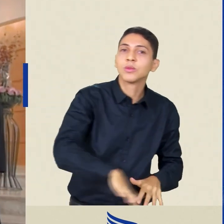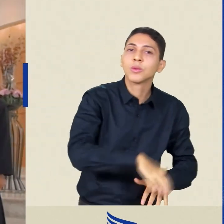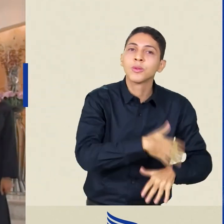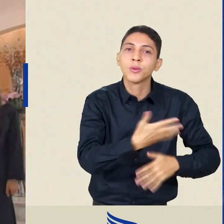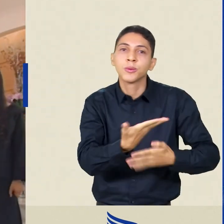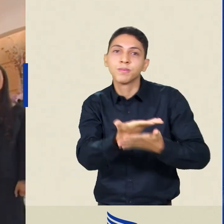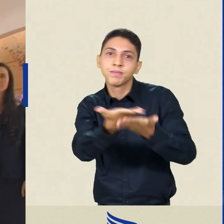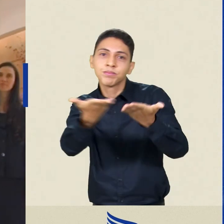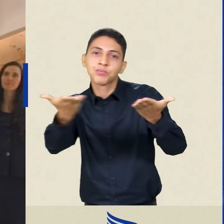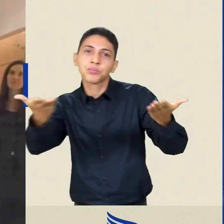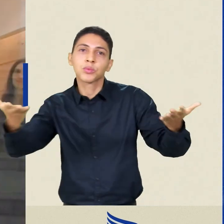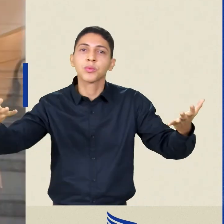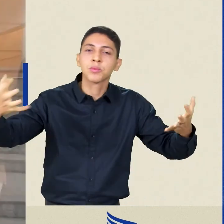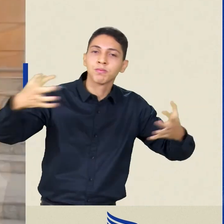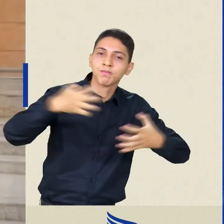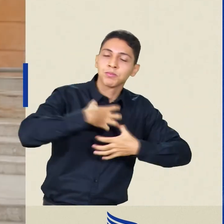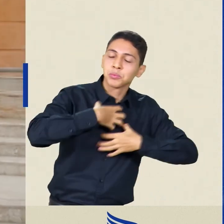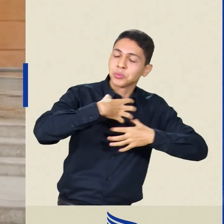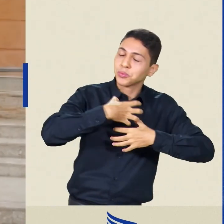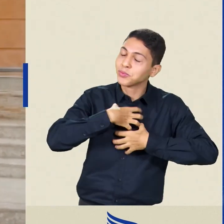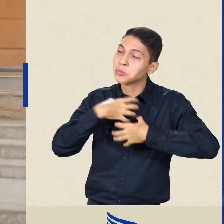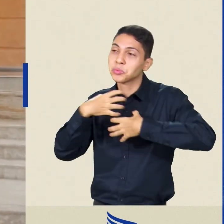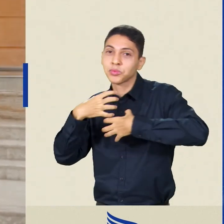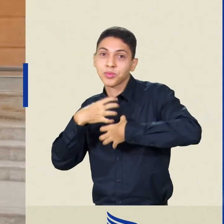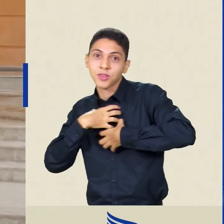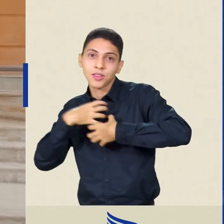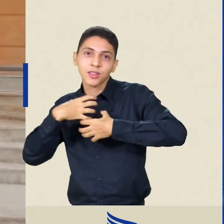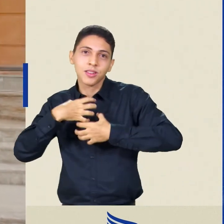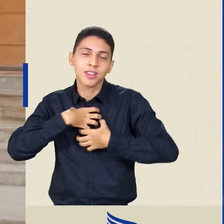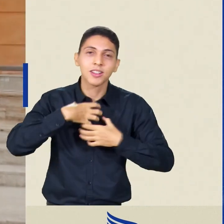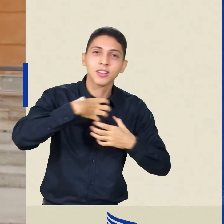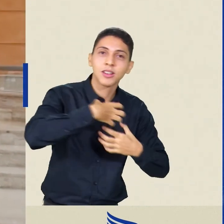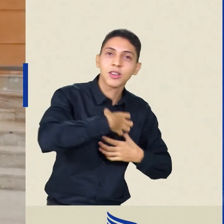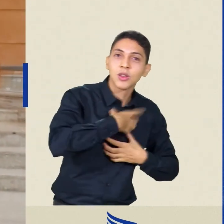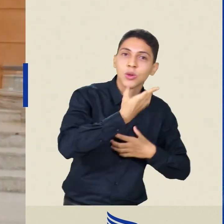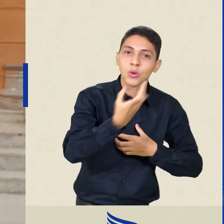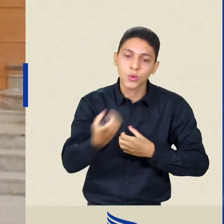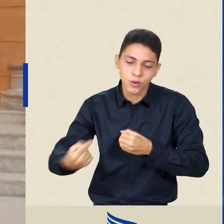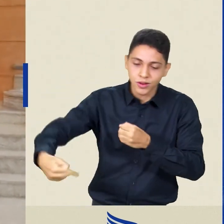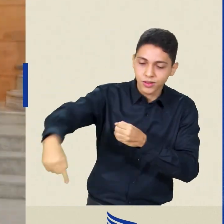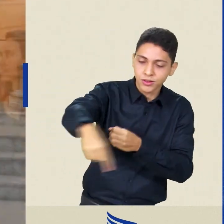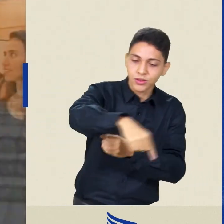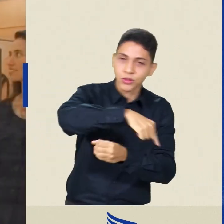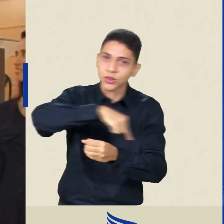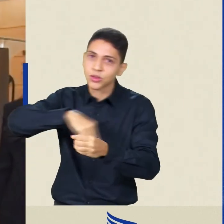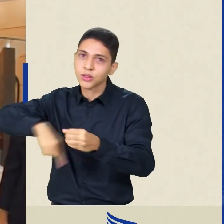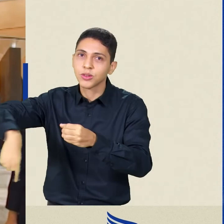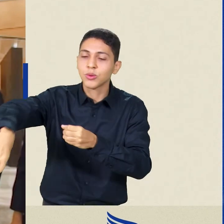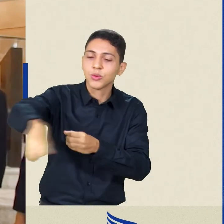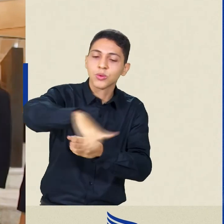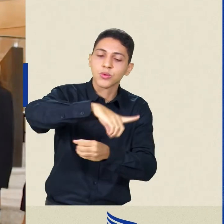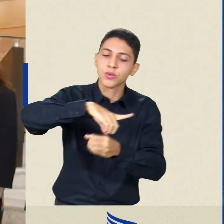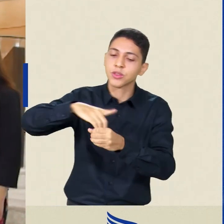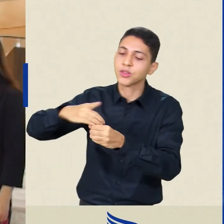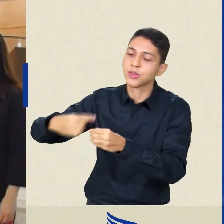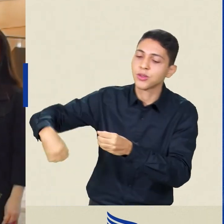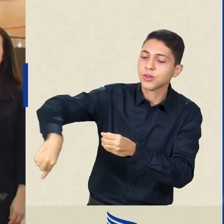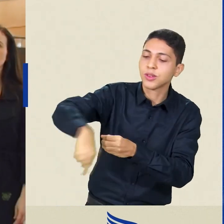Vosso coração por certo irá sentir que com santo dízimo e